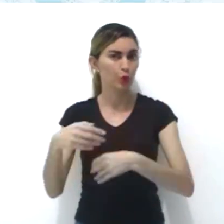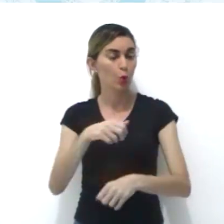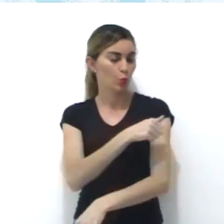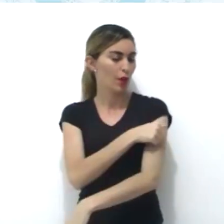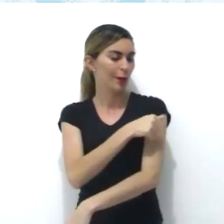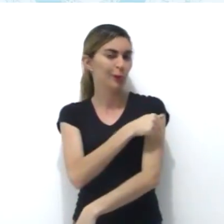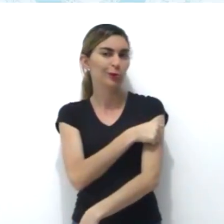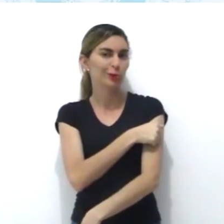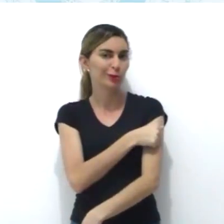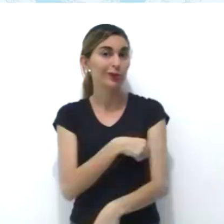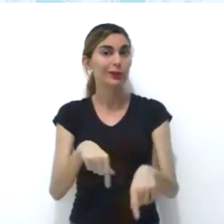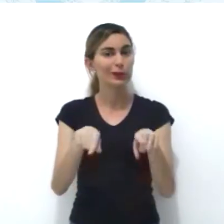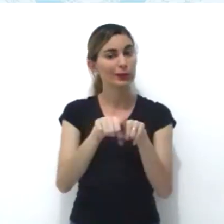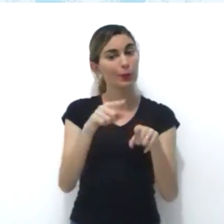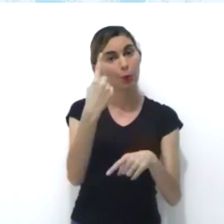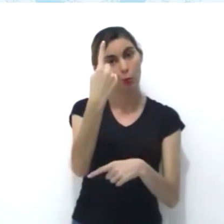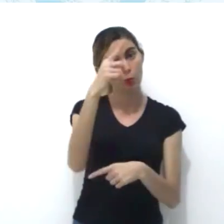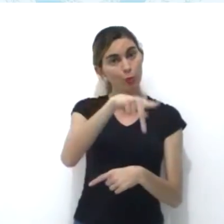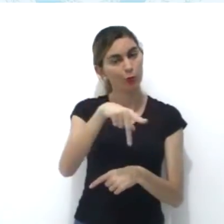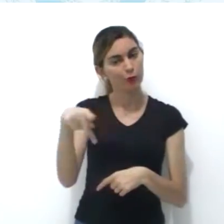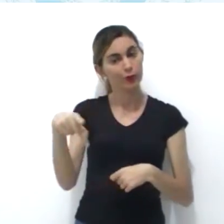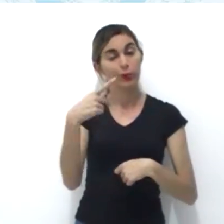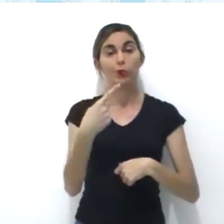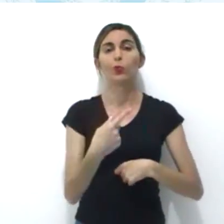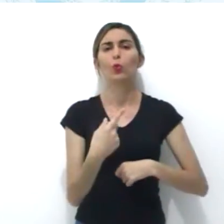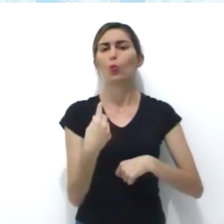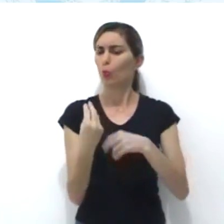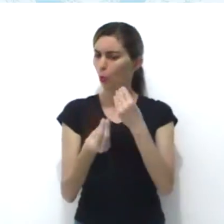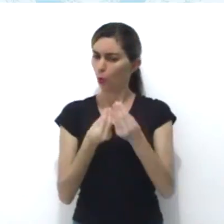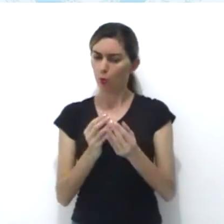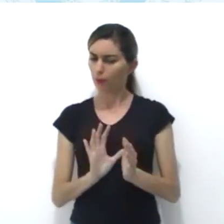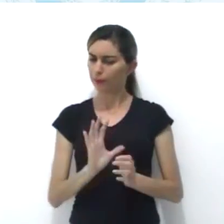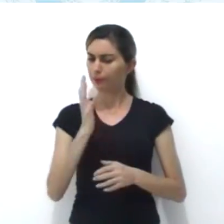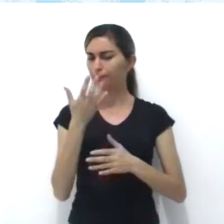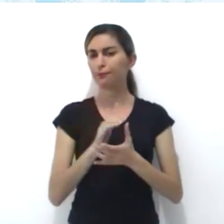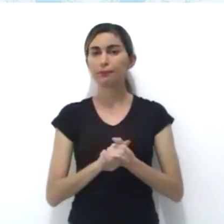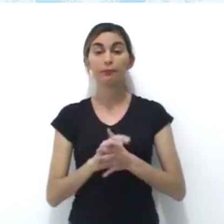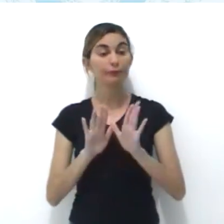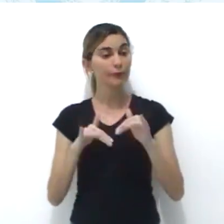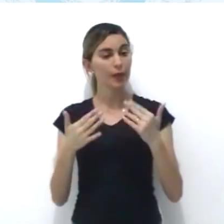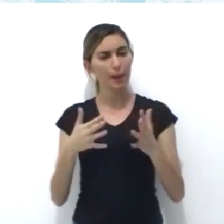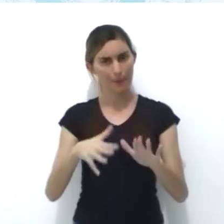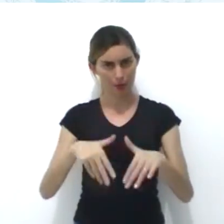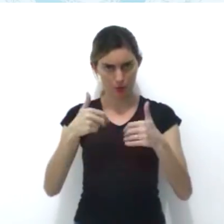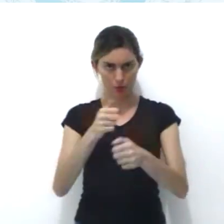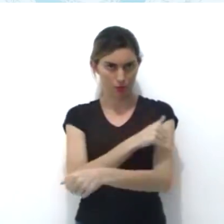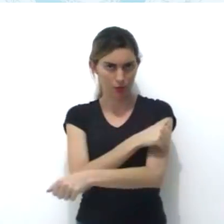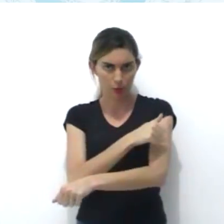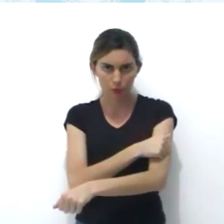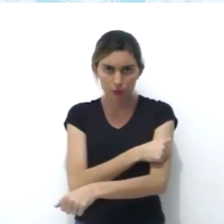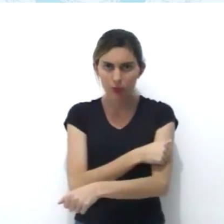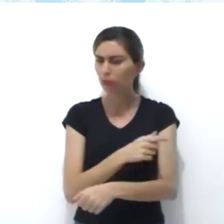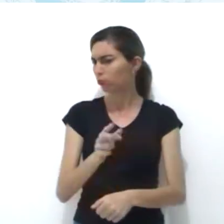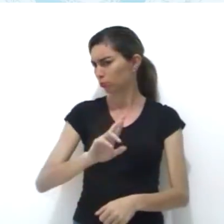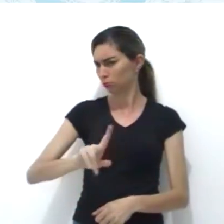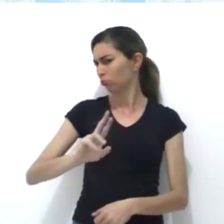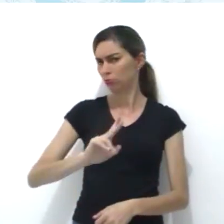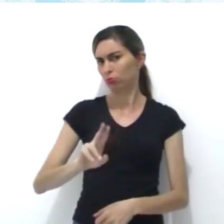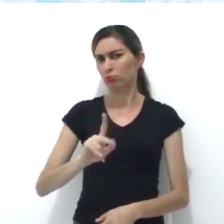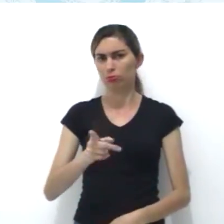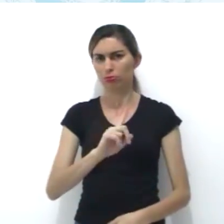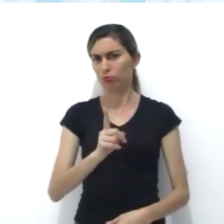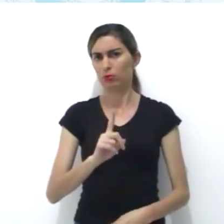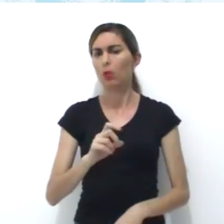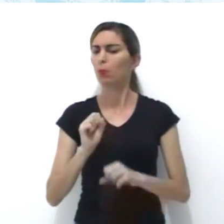fazer parte dele são os alunos e um professor. Como é que isso vai acontecer? Ah, são os melhores alunos?